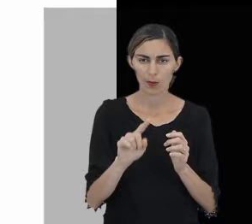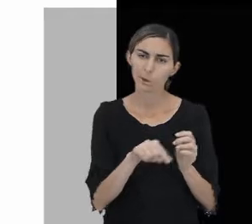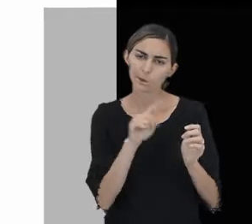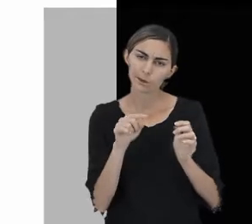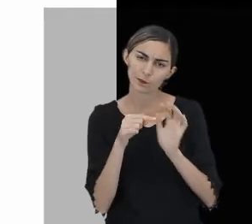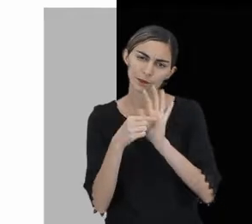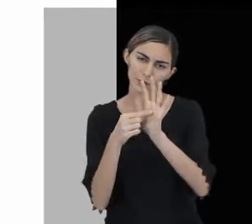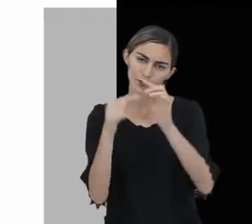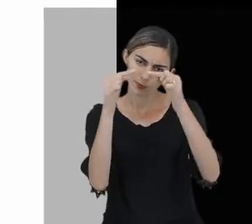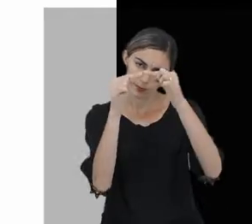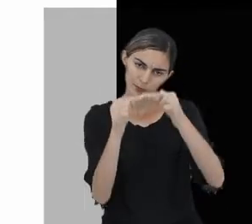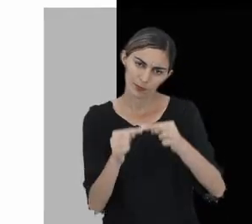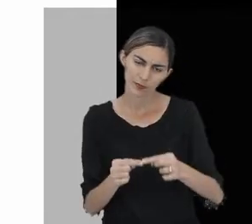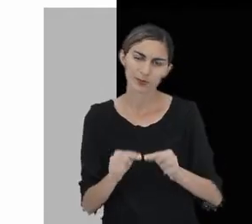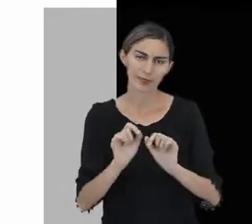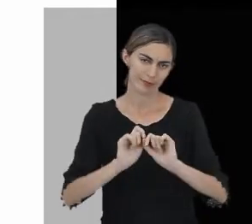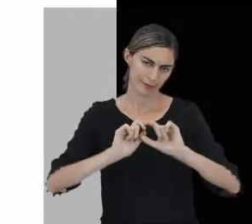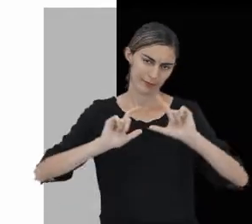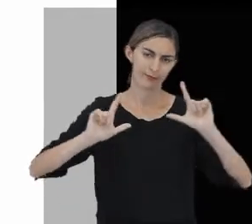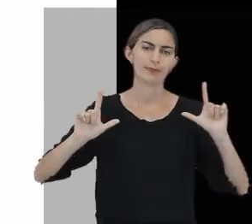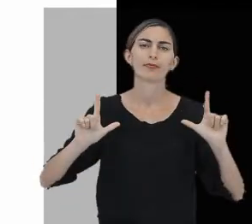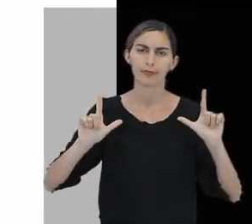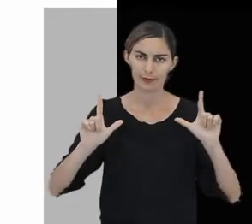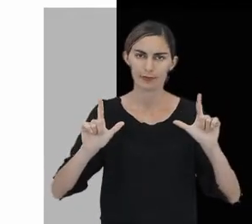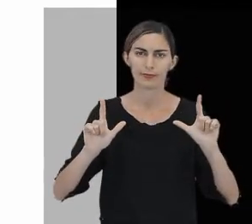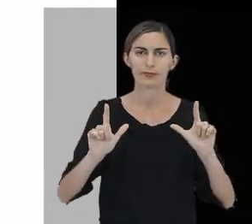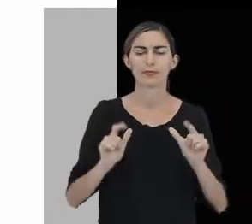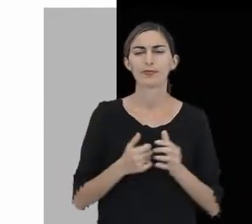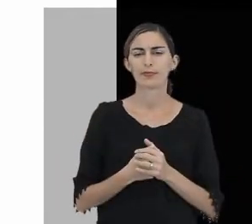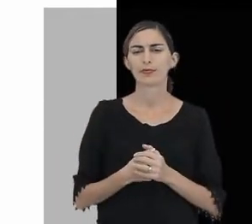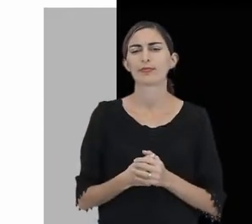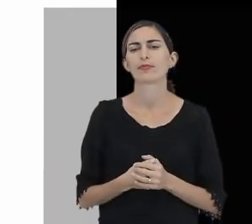aplicação, a gente vai ver nessa telinha aqui o que vai aparecer na tela.